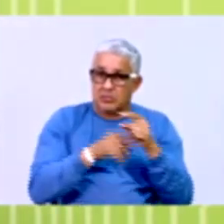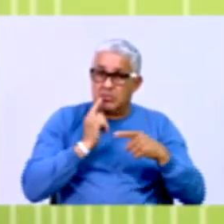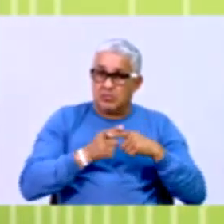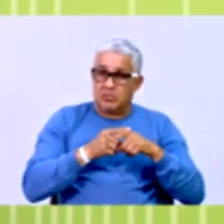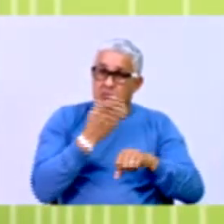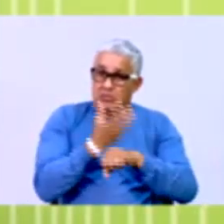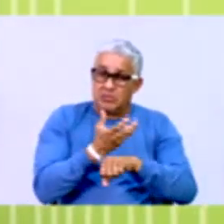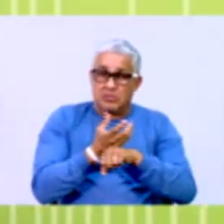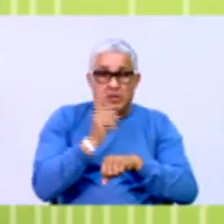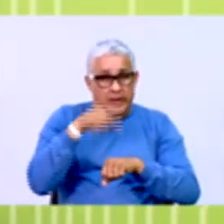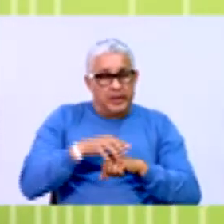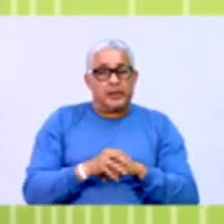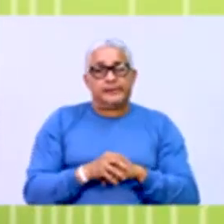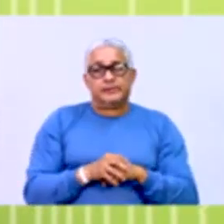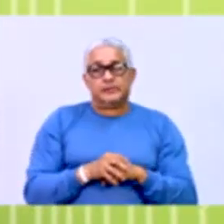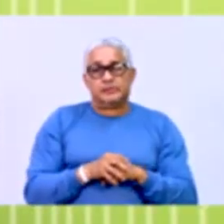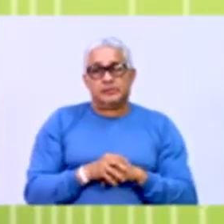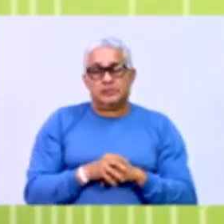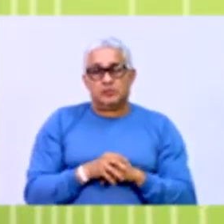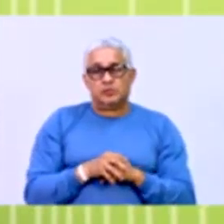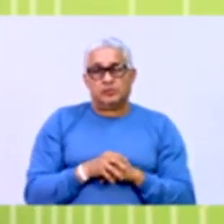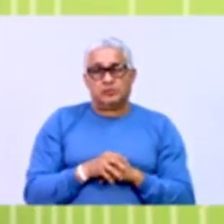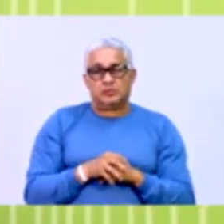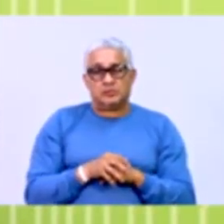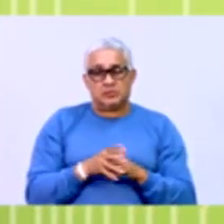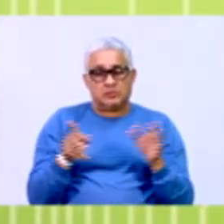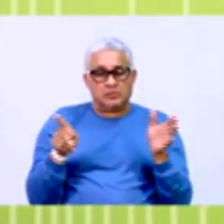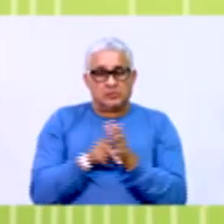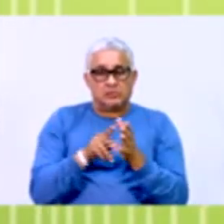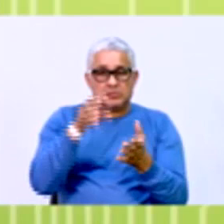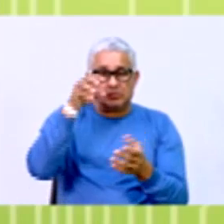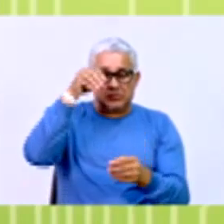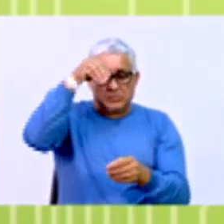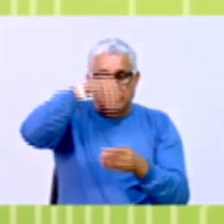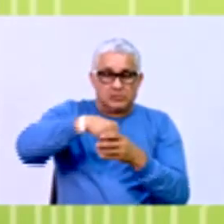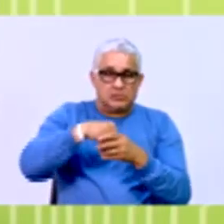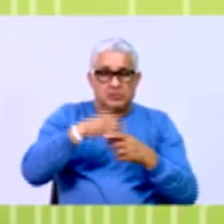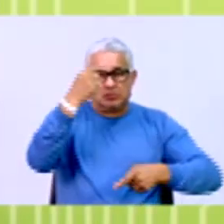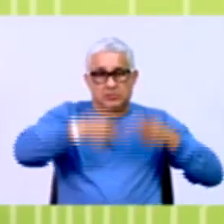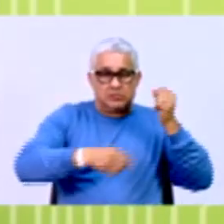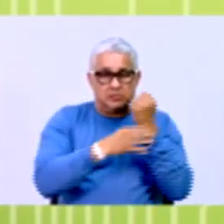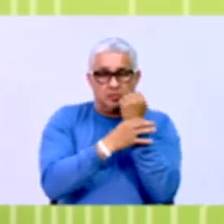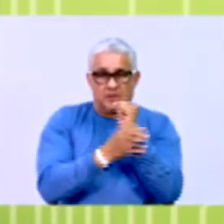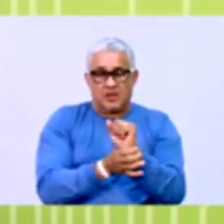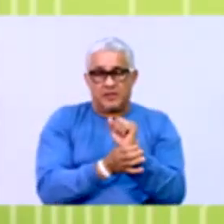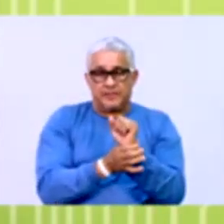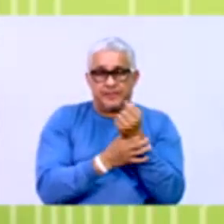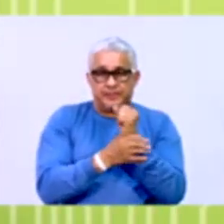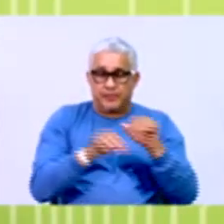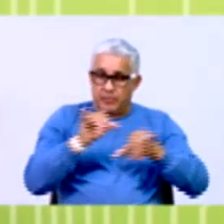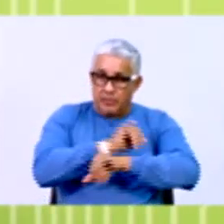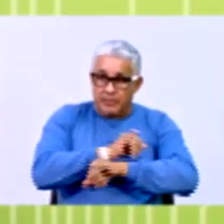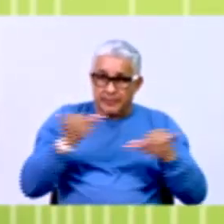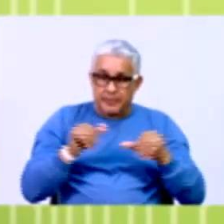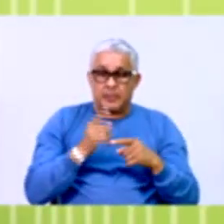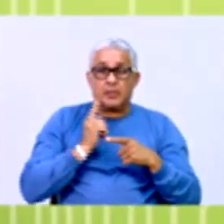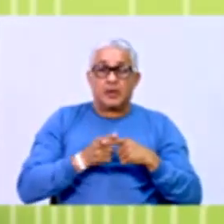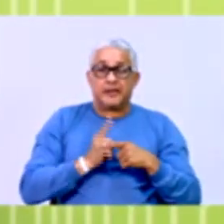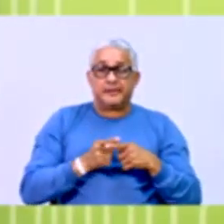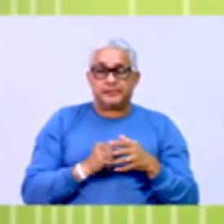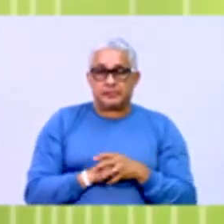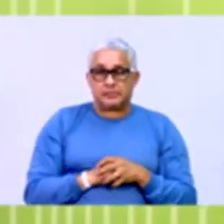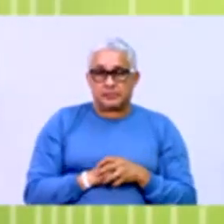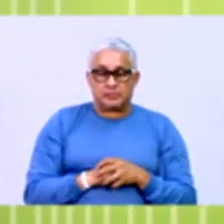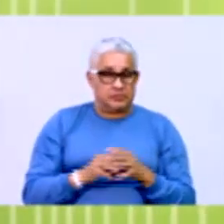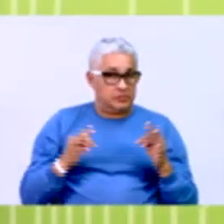disciplina exatamente culmina, isso faz parte da política de segurança, da segurança da informação. Por quê?